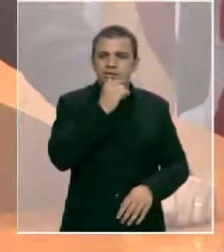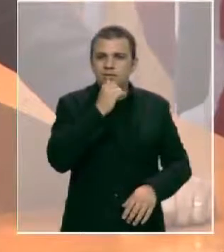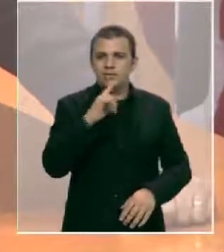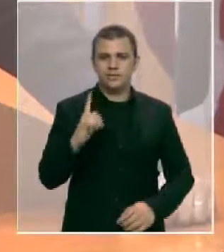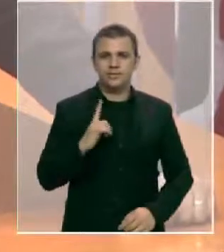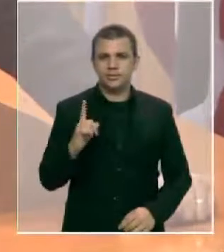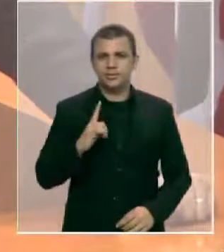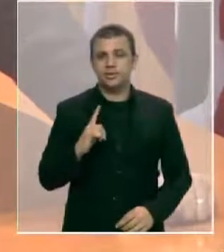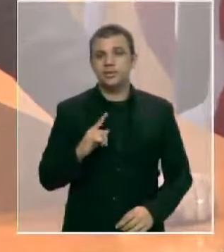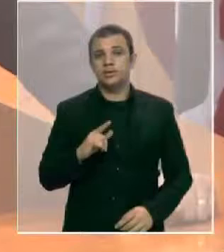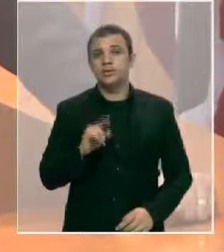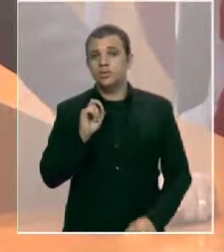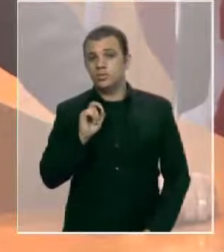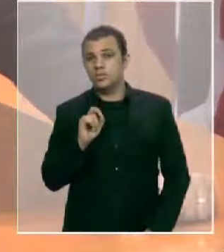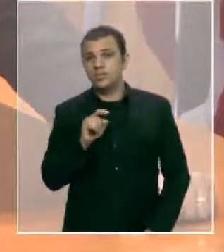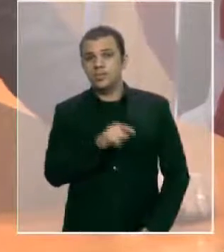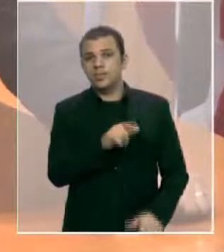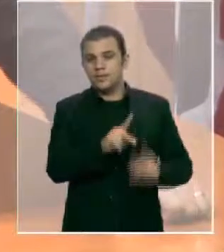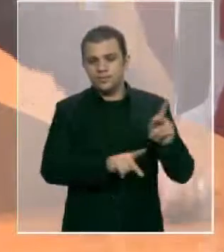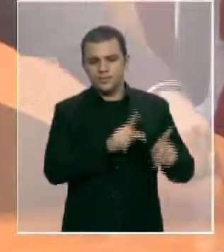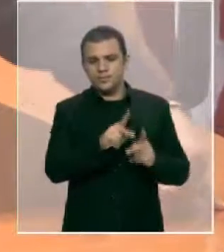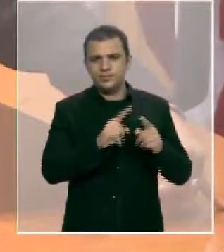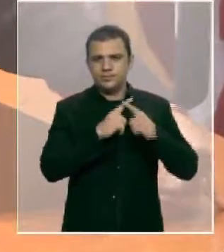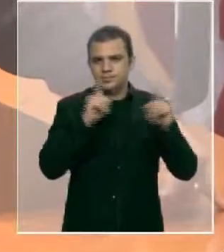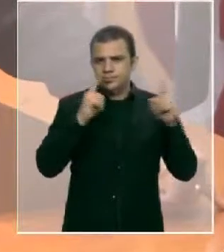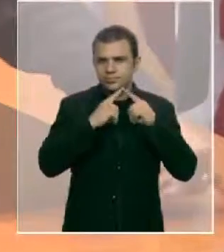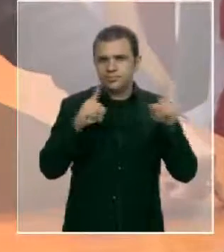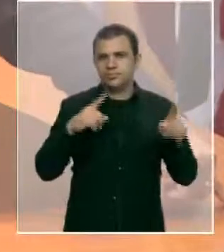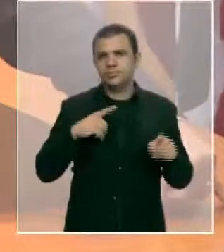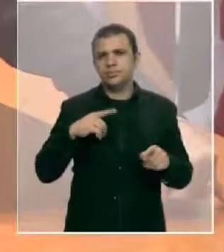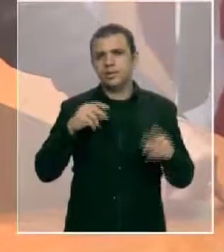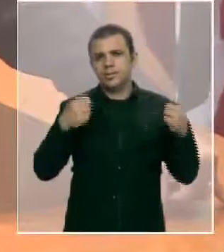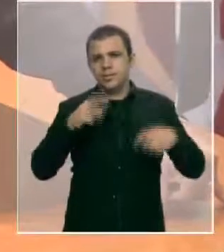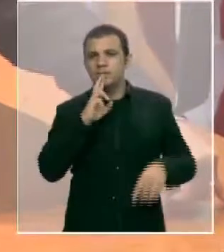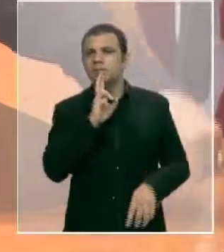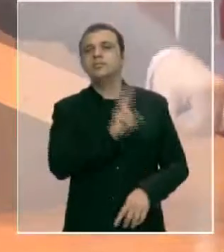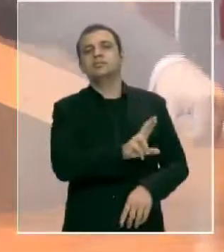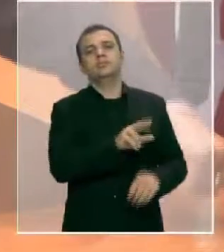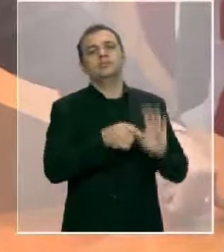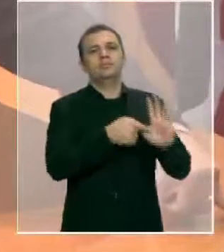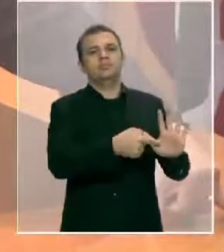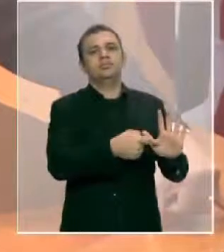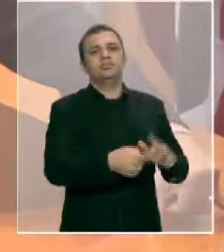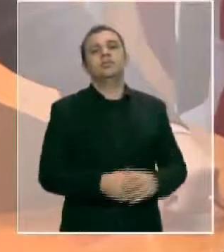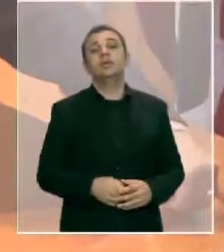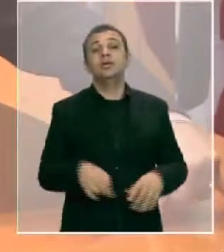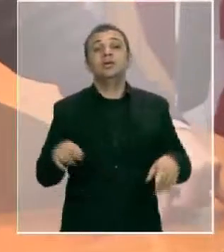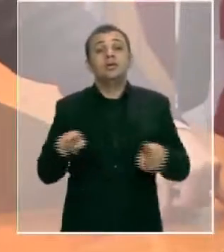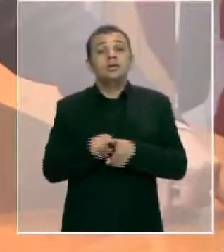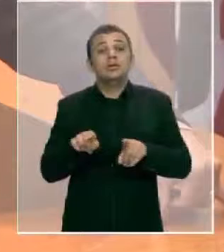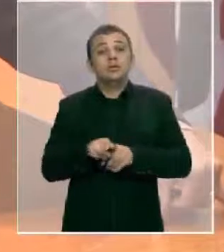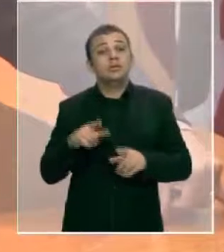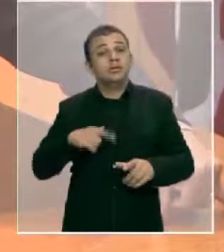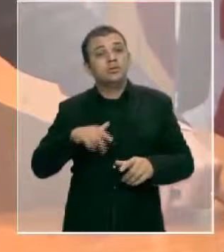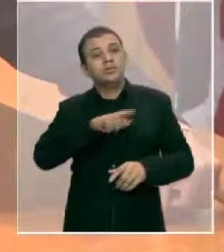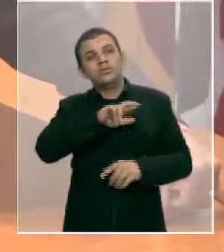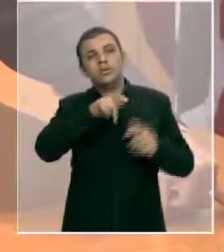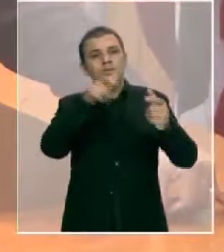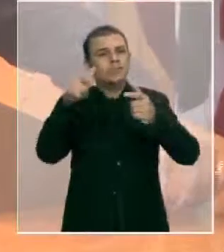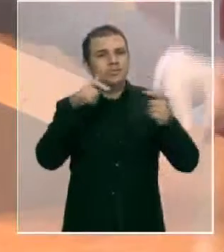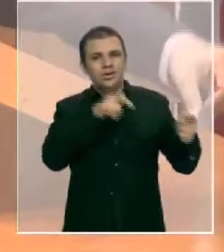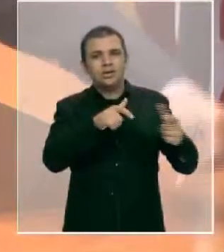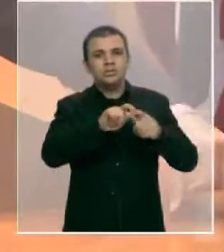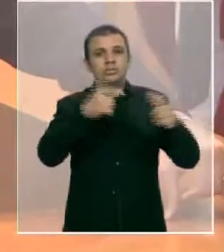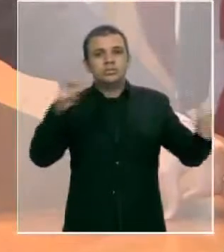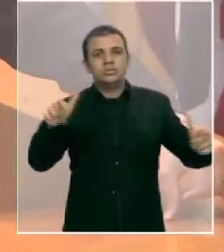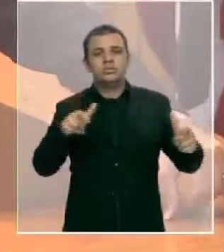dar respostas que o povo tanto precisa. Hoje há dificuldades em bairros enormes, como o Parque Alvorada,